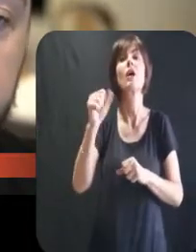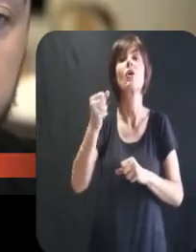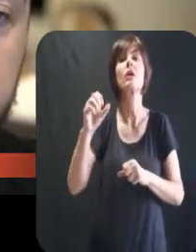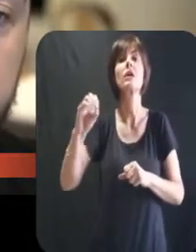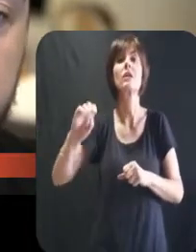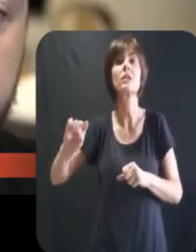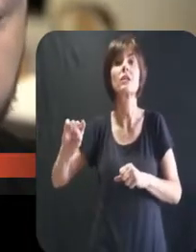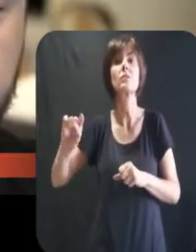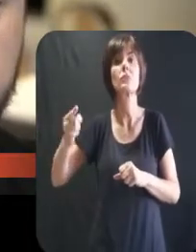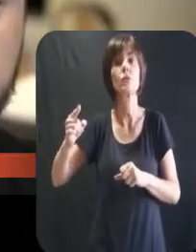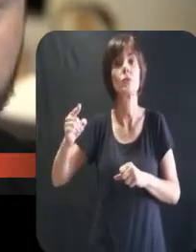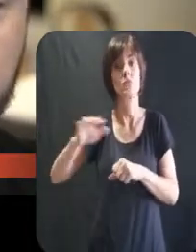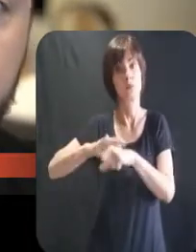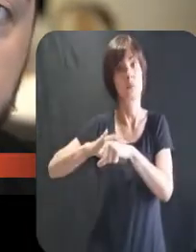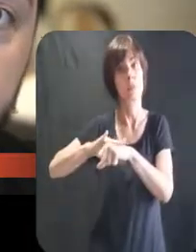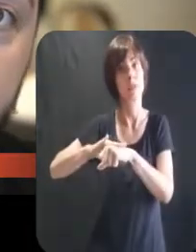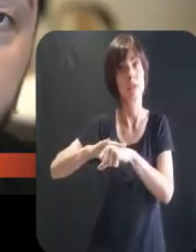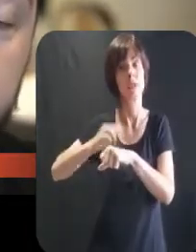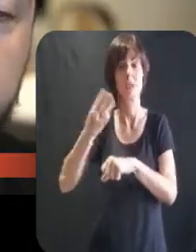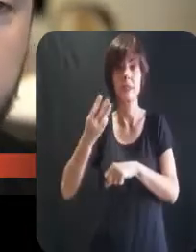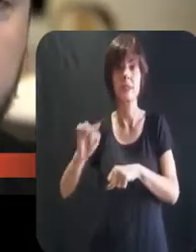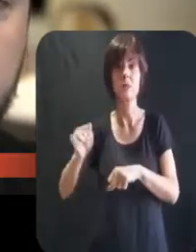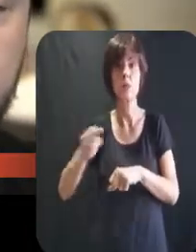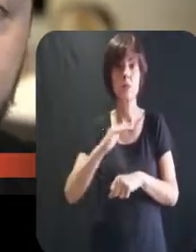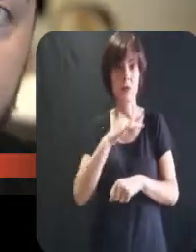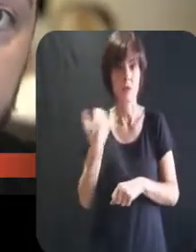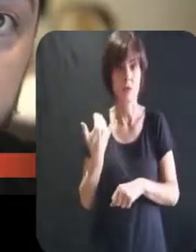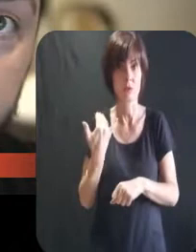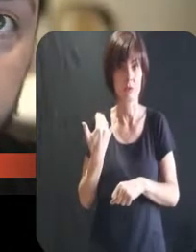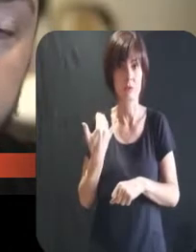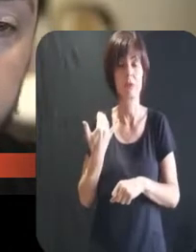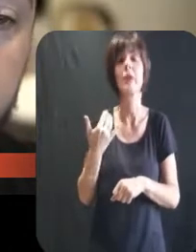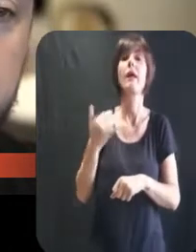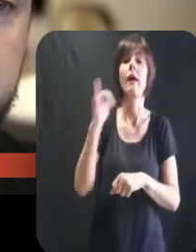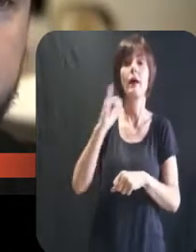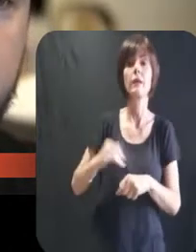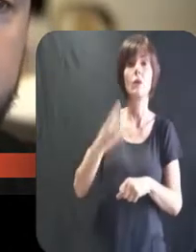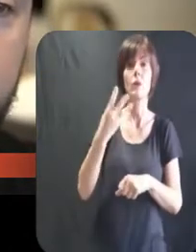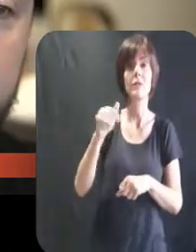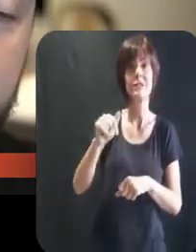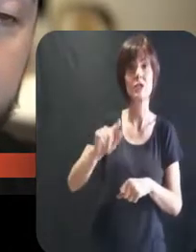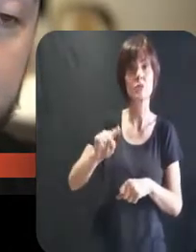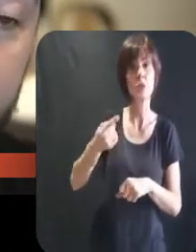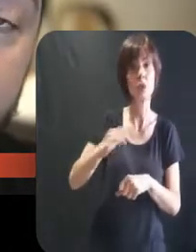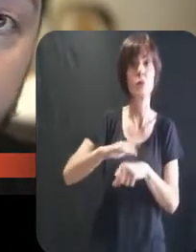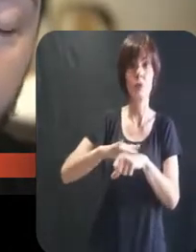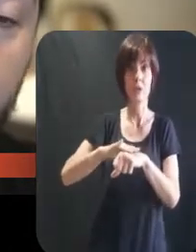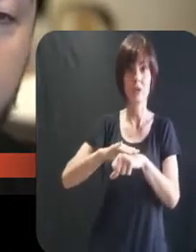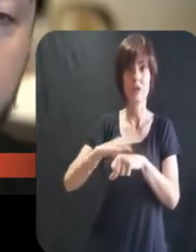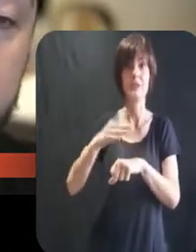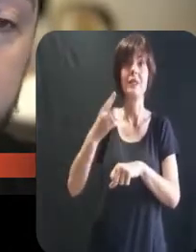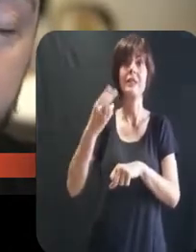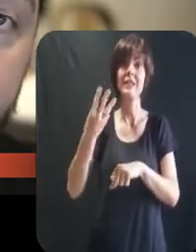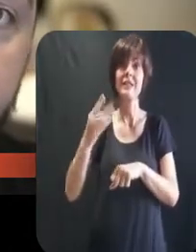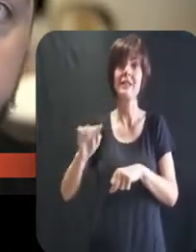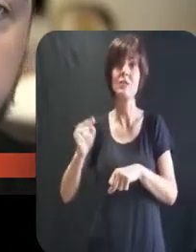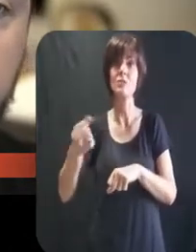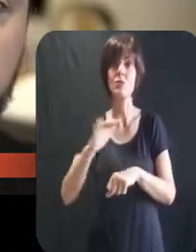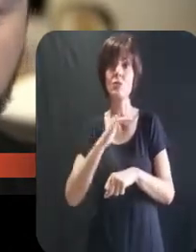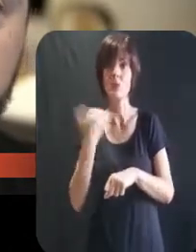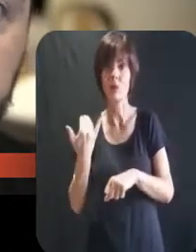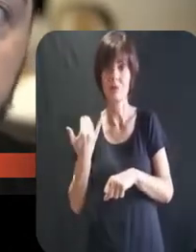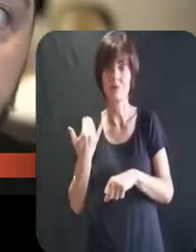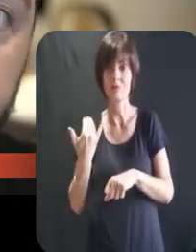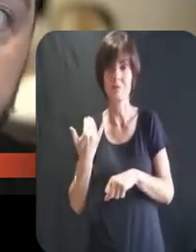falando números muito grandes. A China teve 80 mil casos e 3 mil mortes. A Itália teve até aqui 47 mil casos